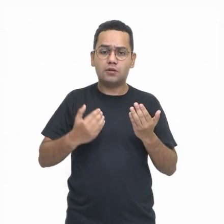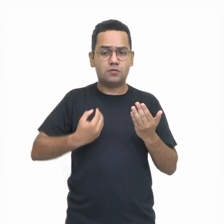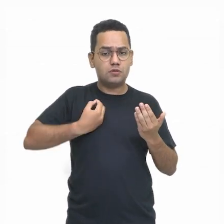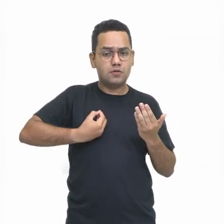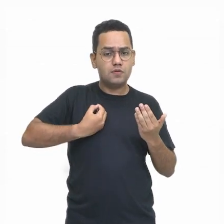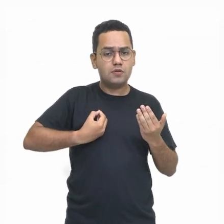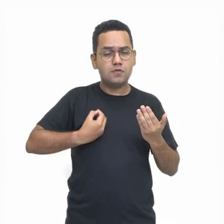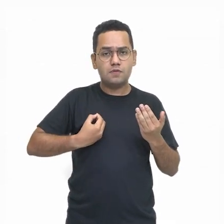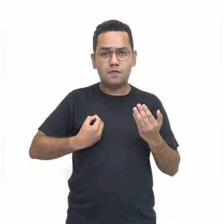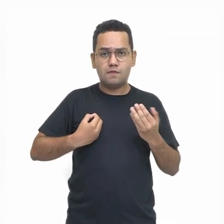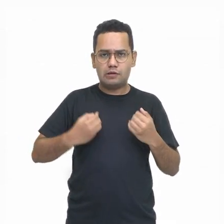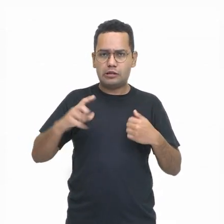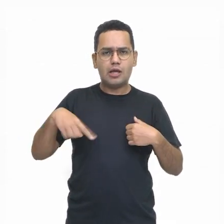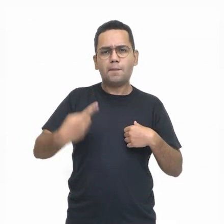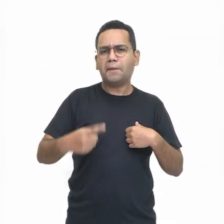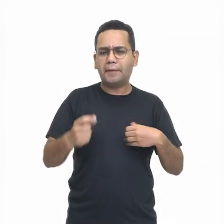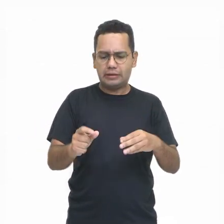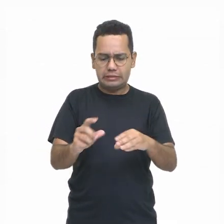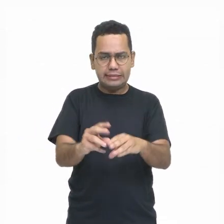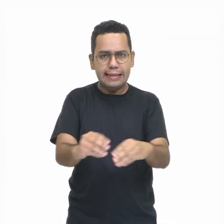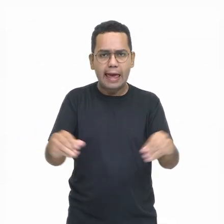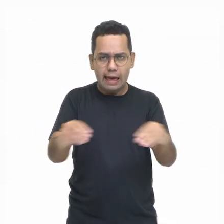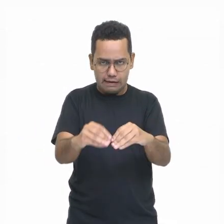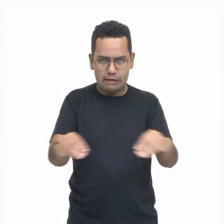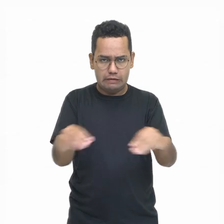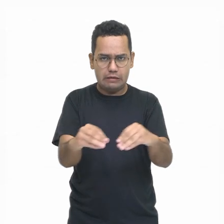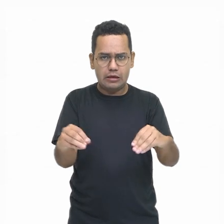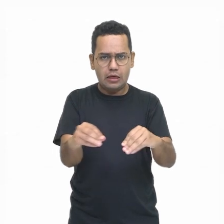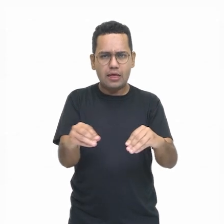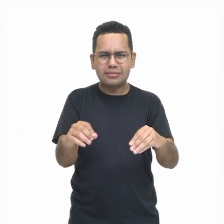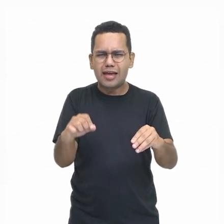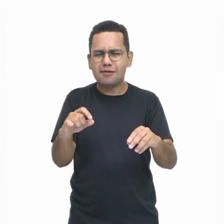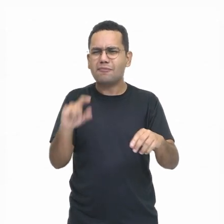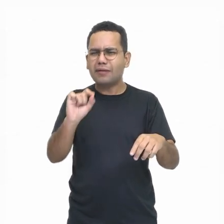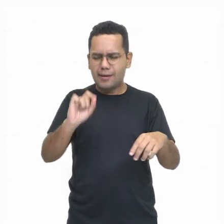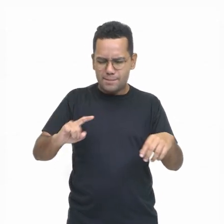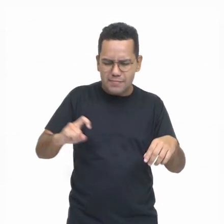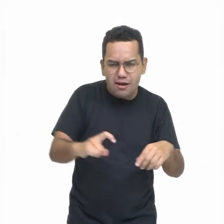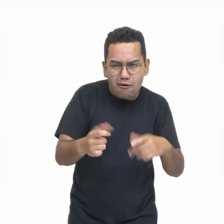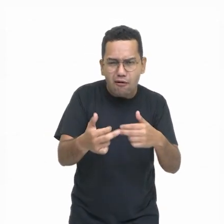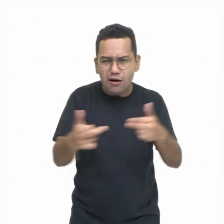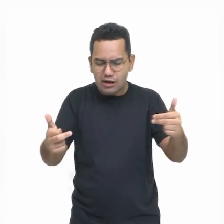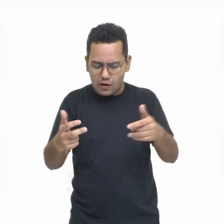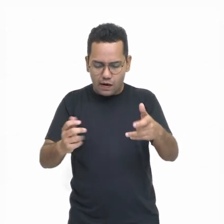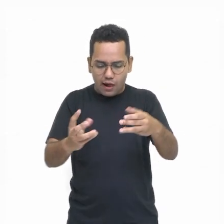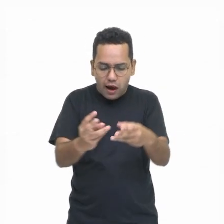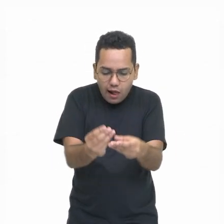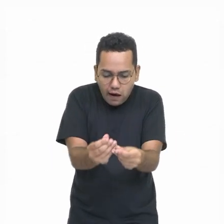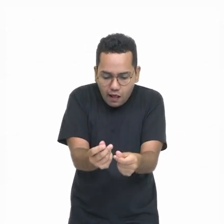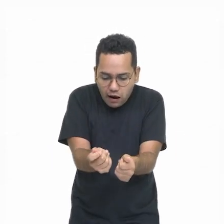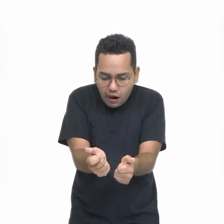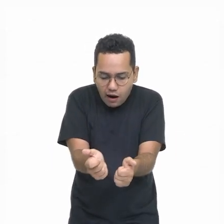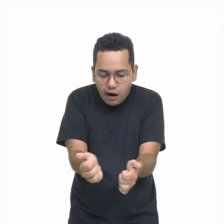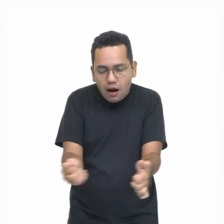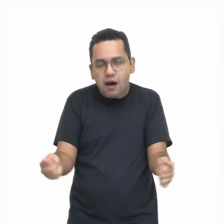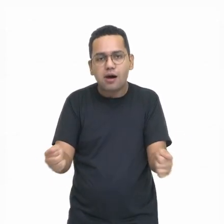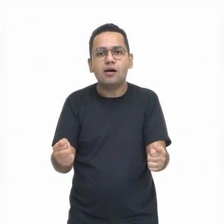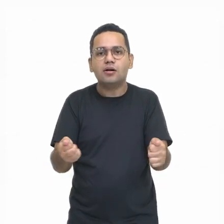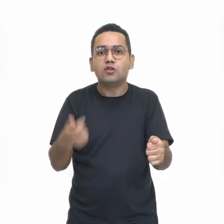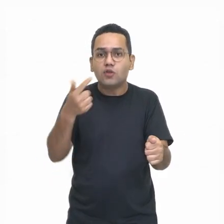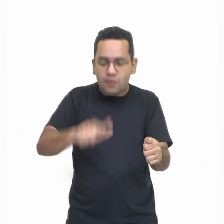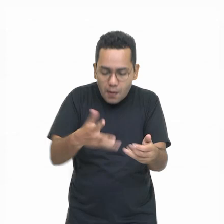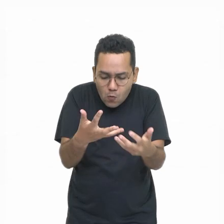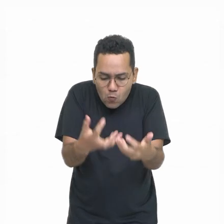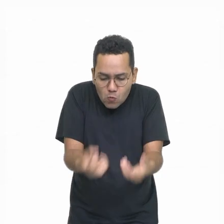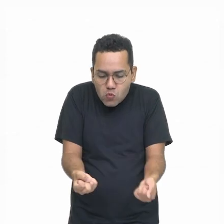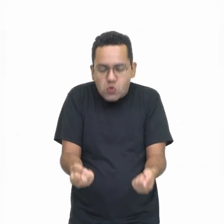também servem de alimento ali para os decompositores. Então, aí, em um ambiente terrestre,